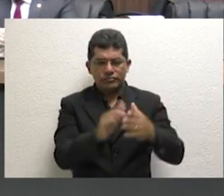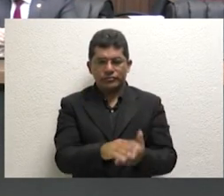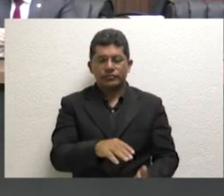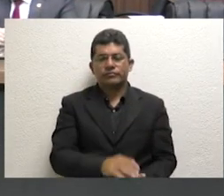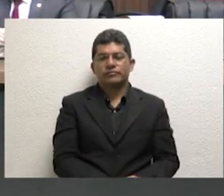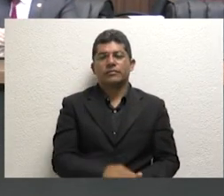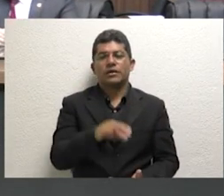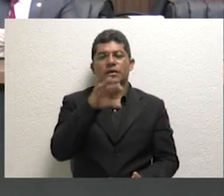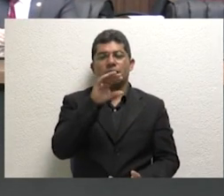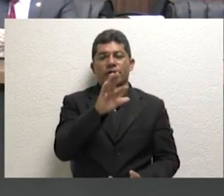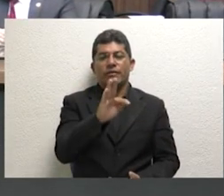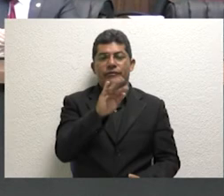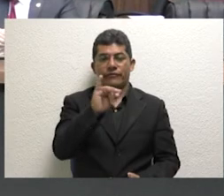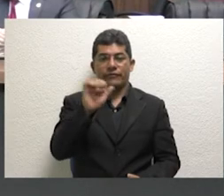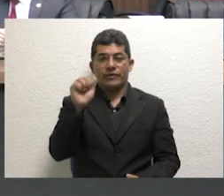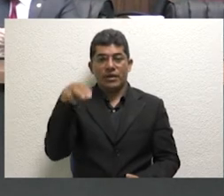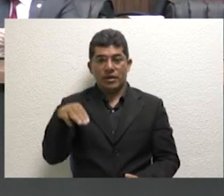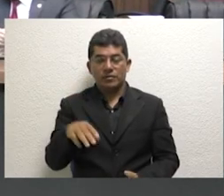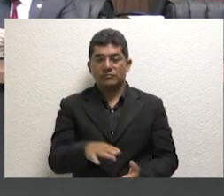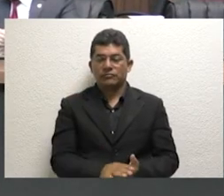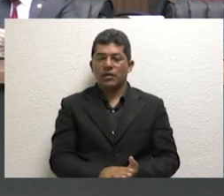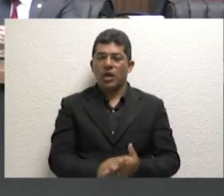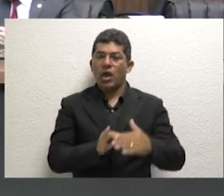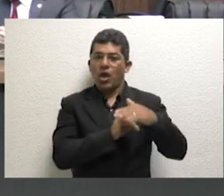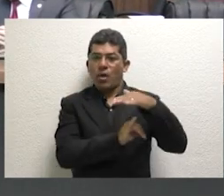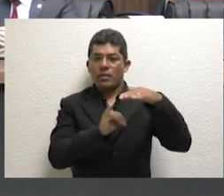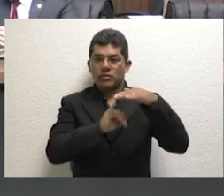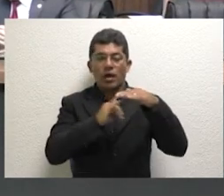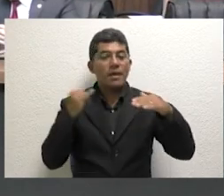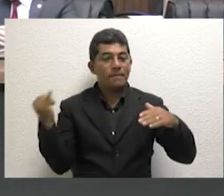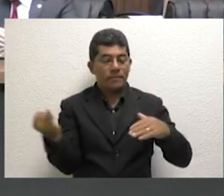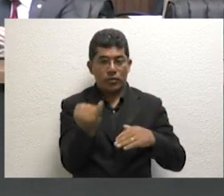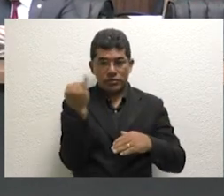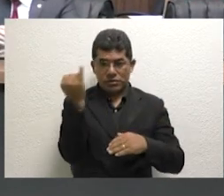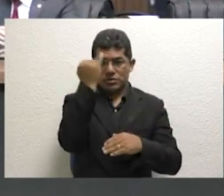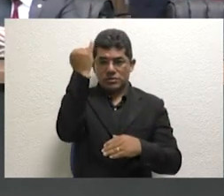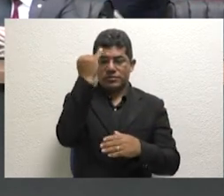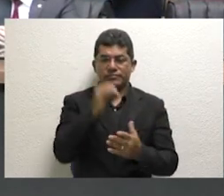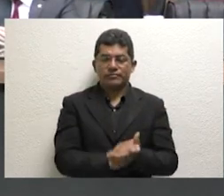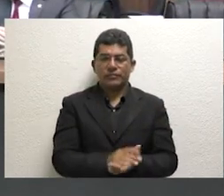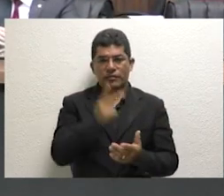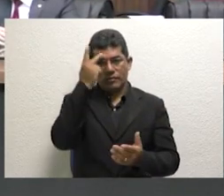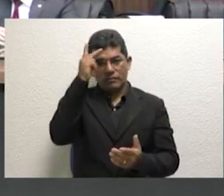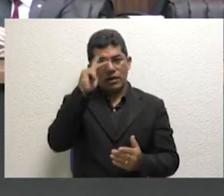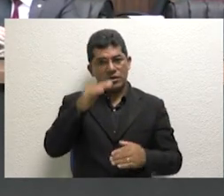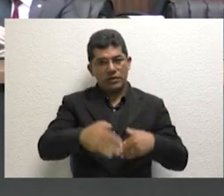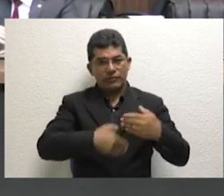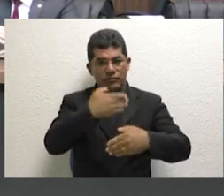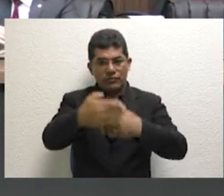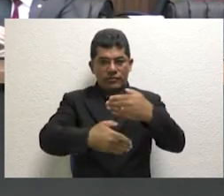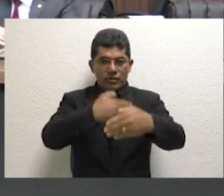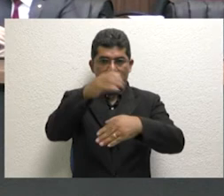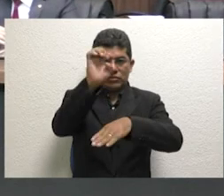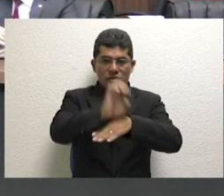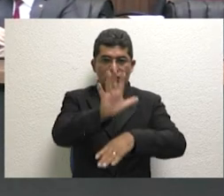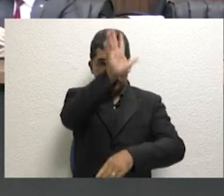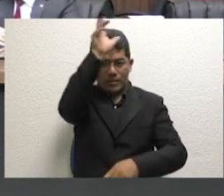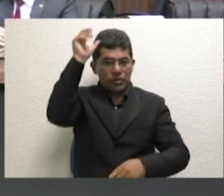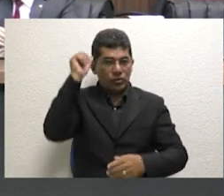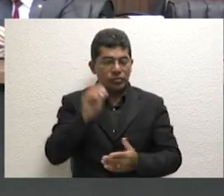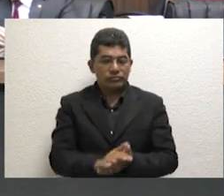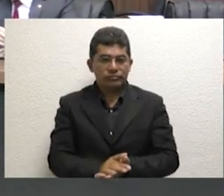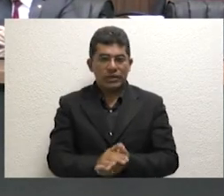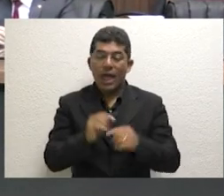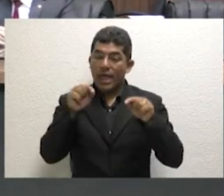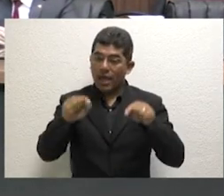é uma instituição extremamente importante para o desenvolvimento do estado do amazonas e